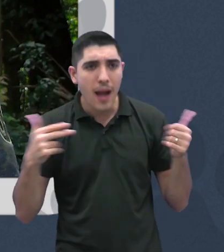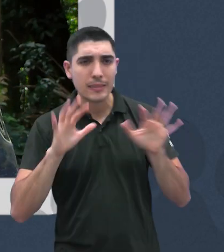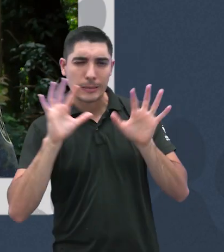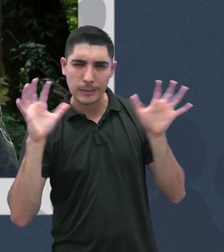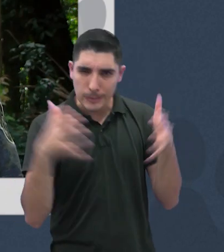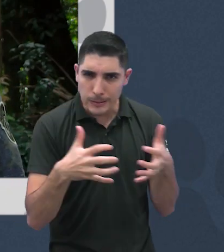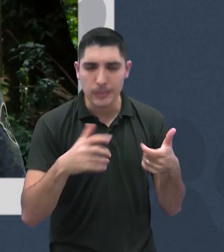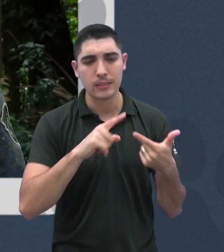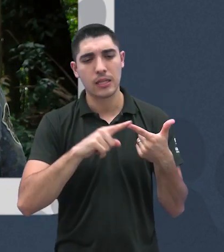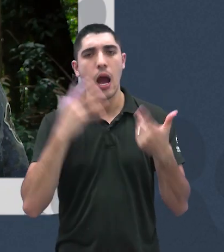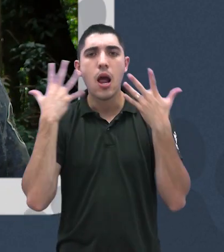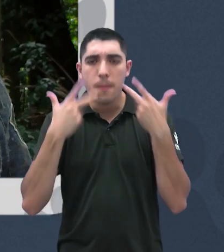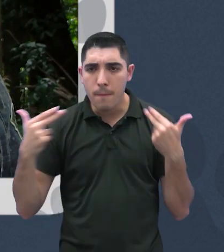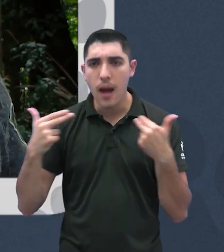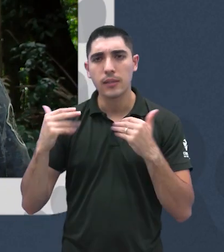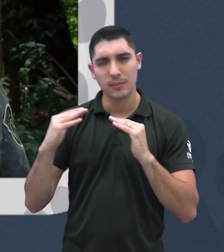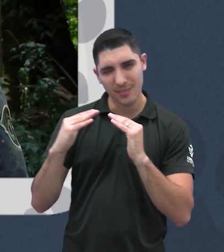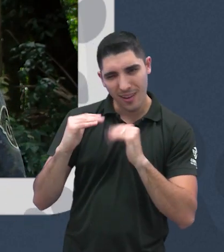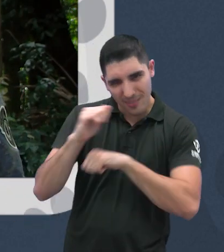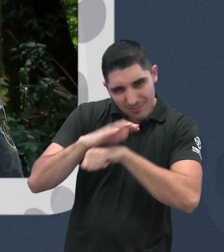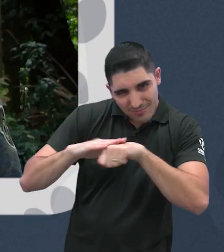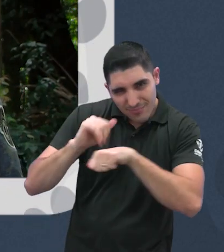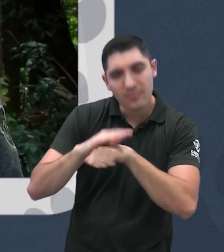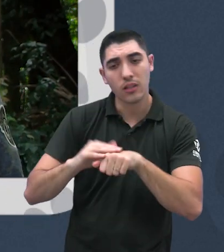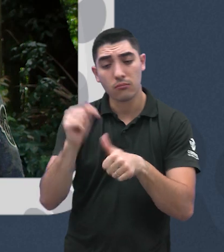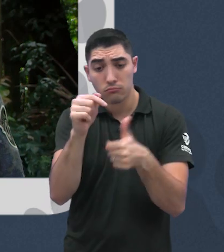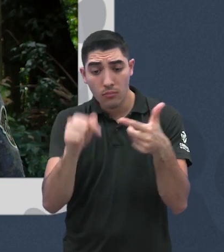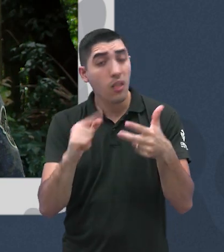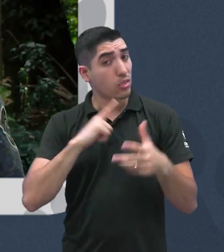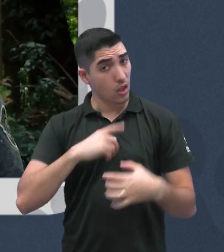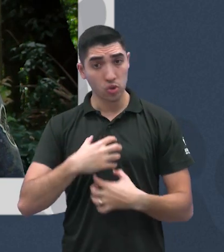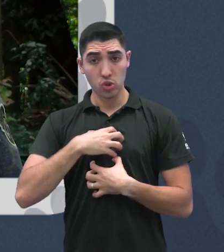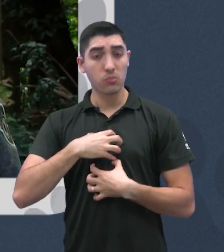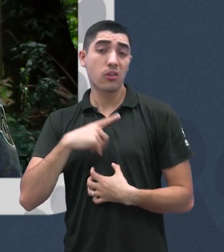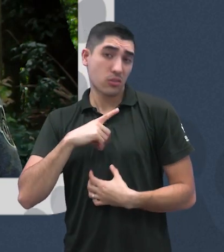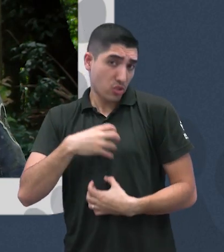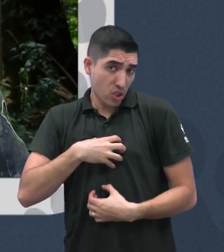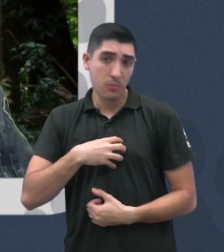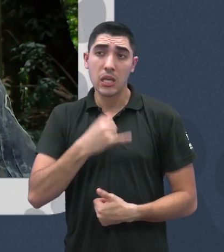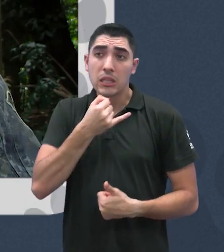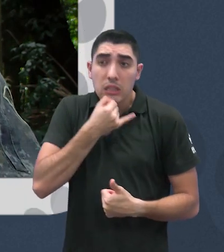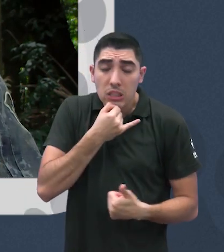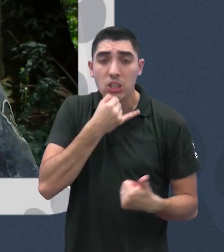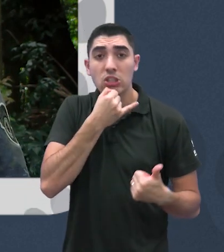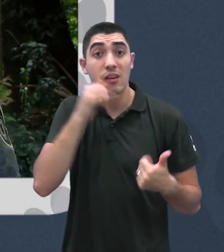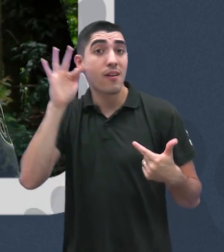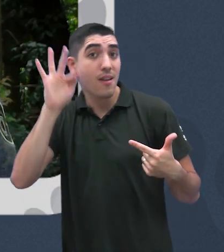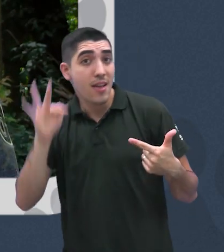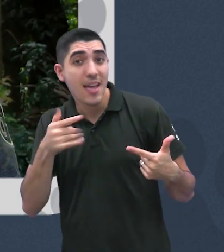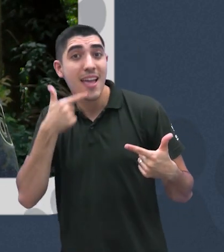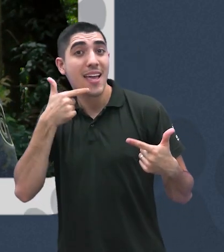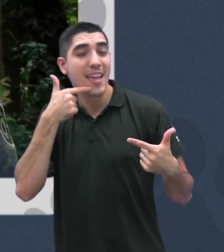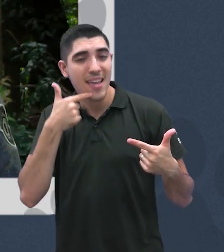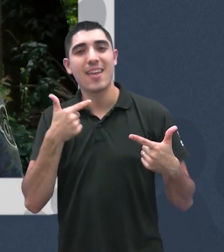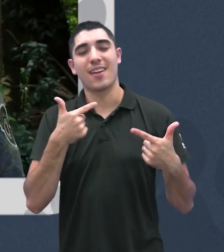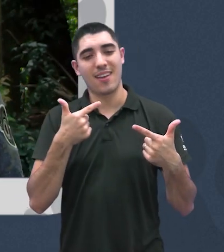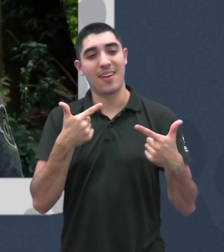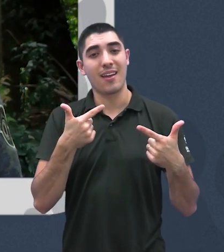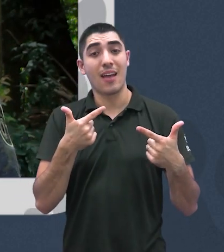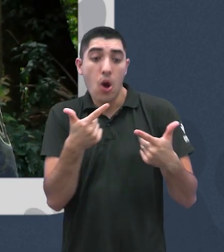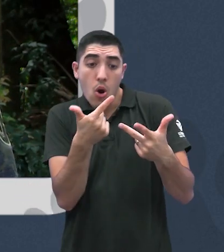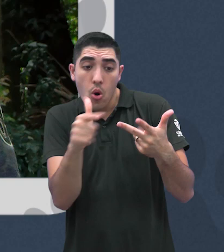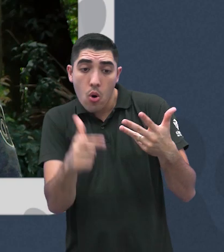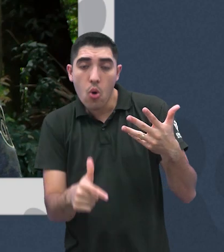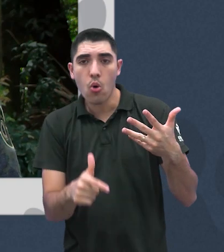silvestre, o doméstico, ele tem sentimentos, ele sente triste, ele se sente feliz, né? Aqueles